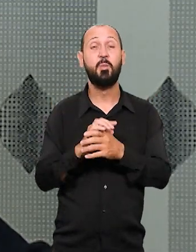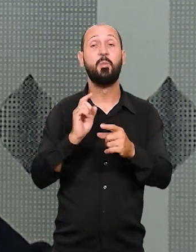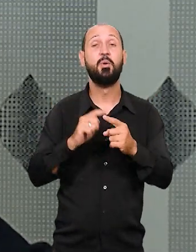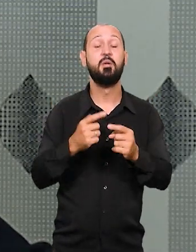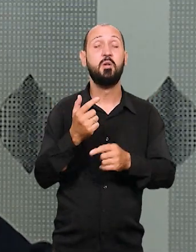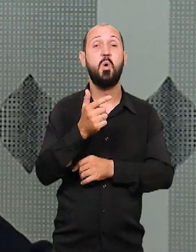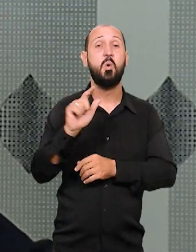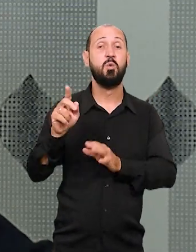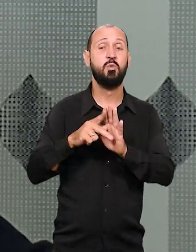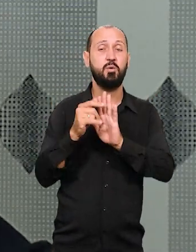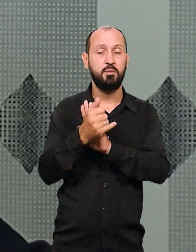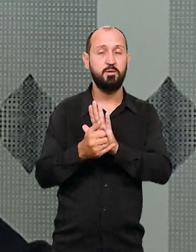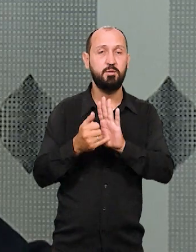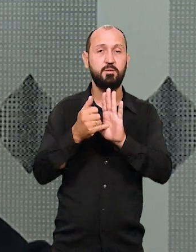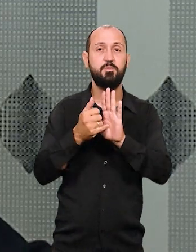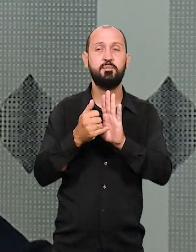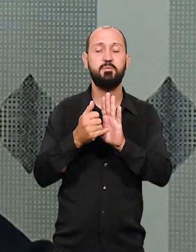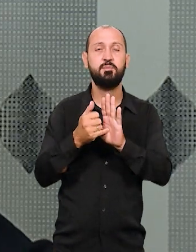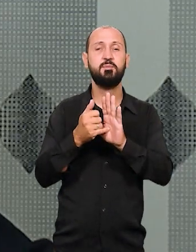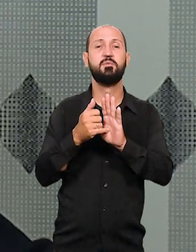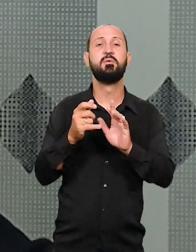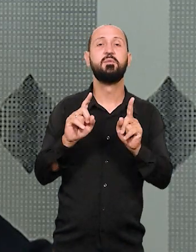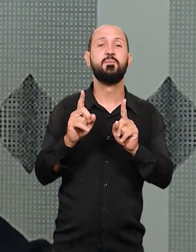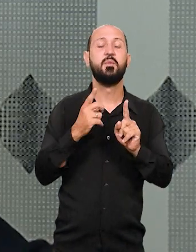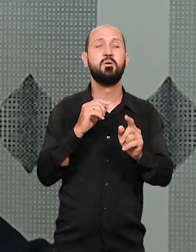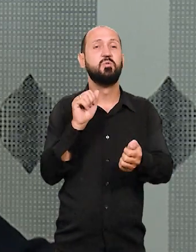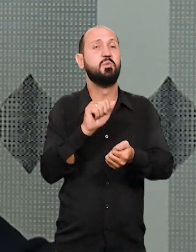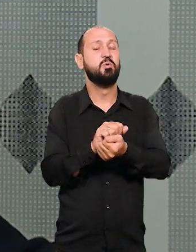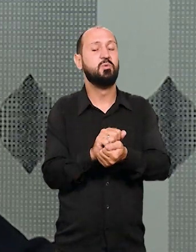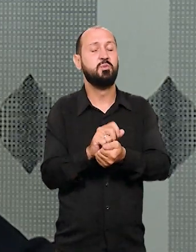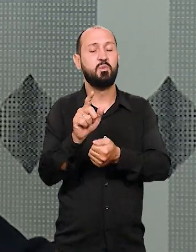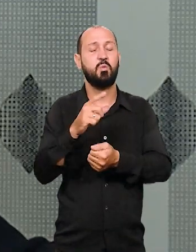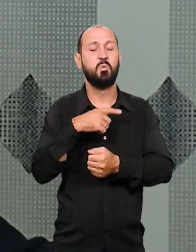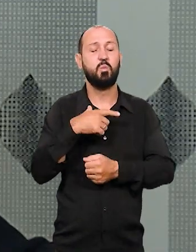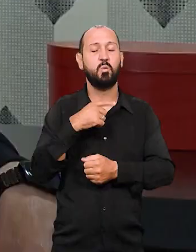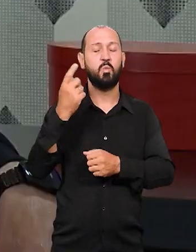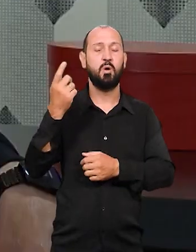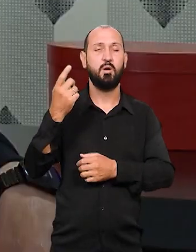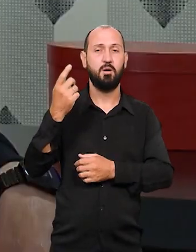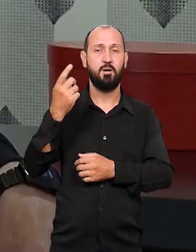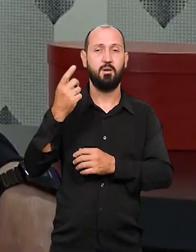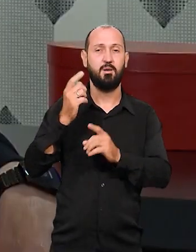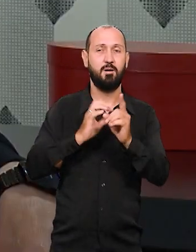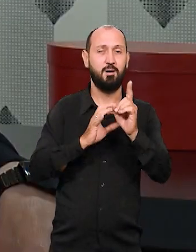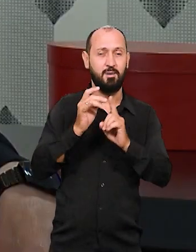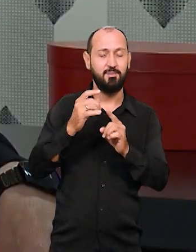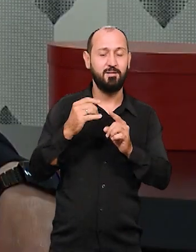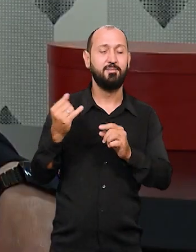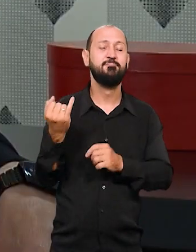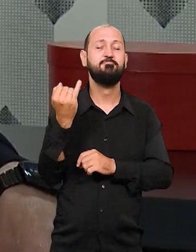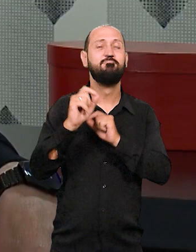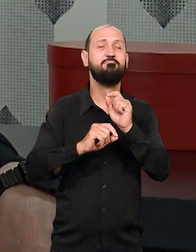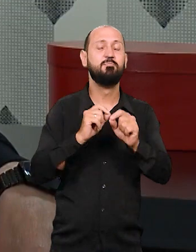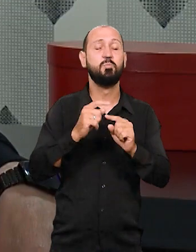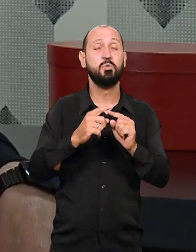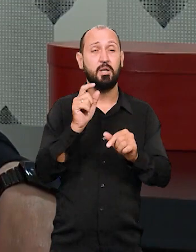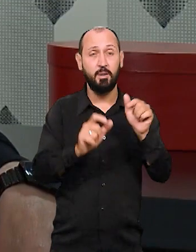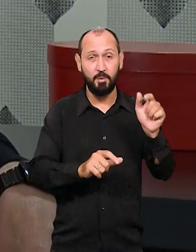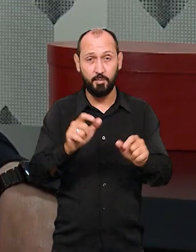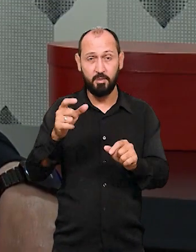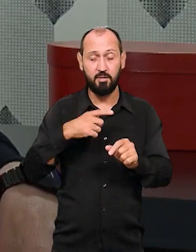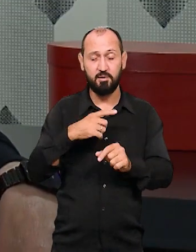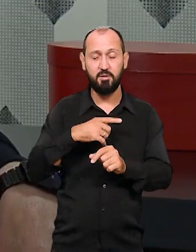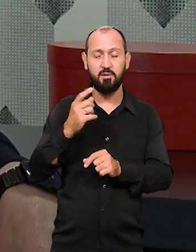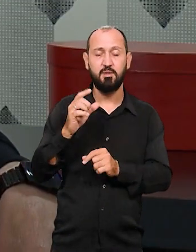gente, porque nós temos outros projetos que não necessariamente envolvem a AIDS. É fundamental, porque, na verdade,